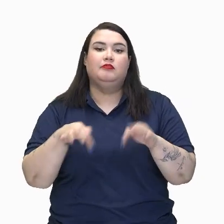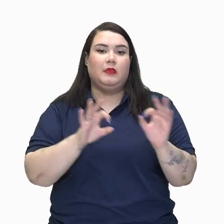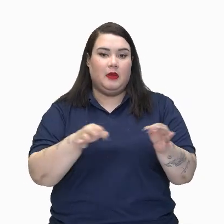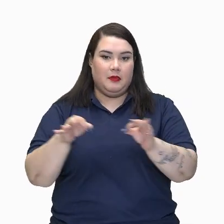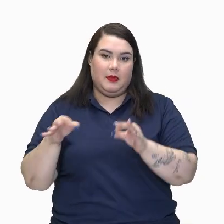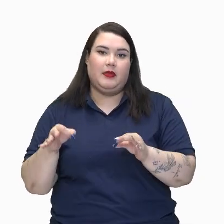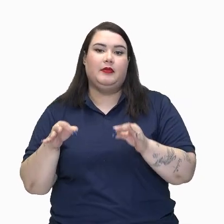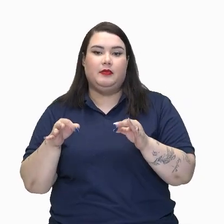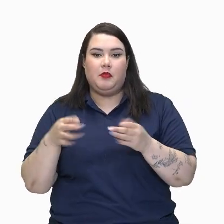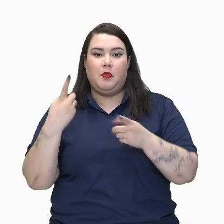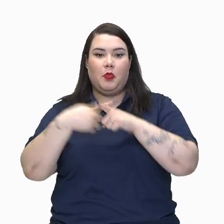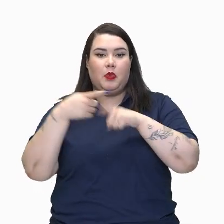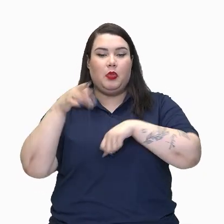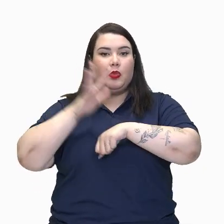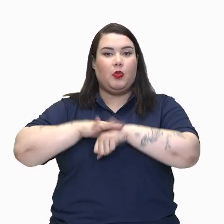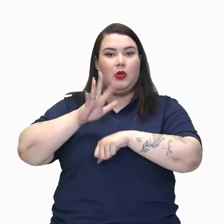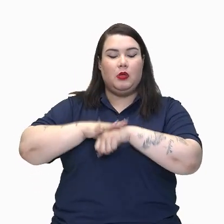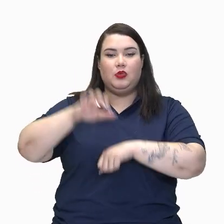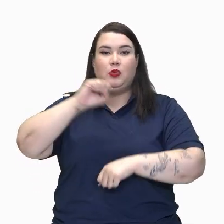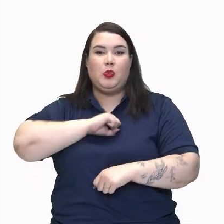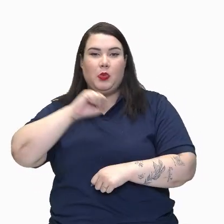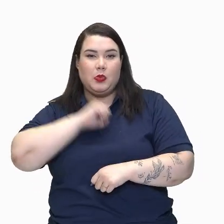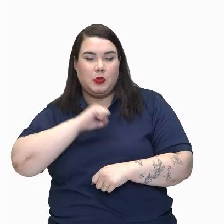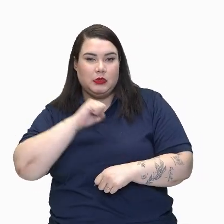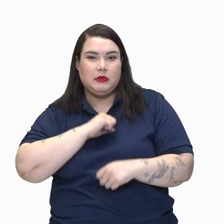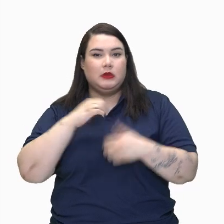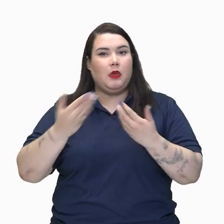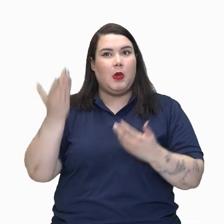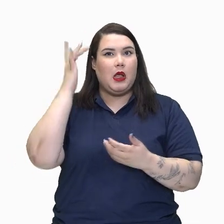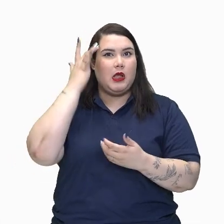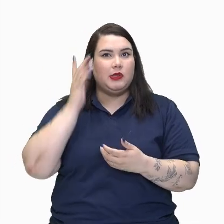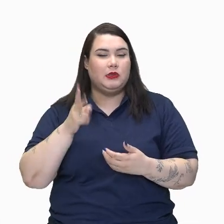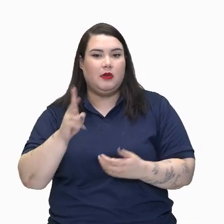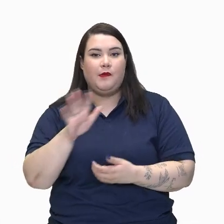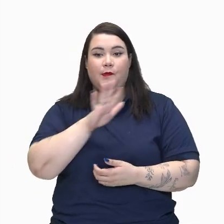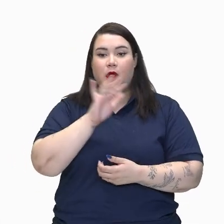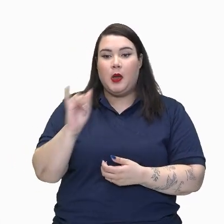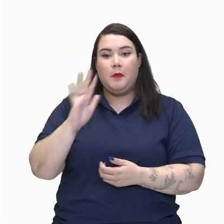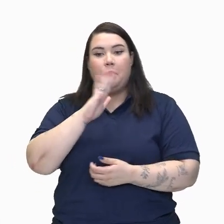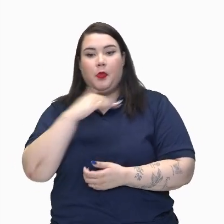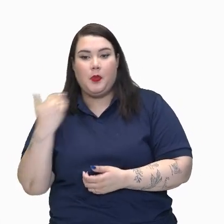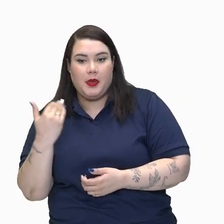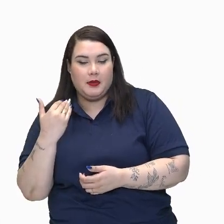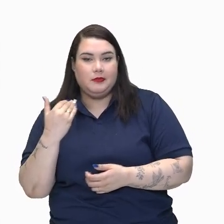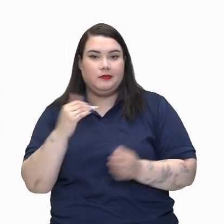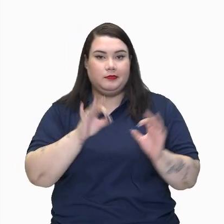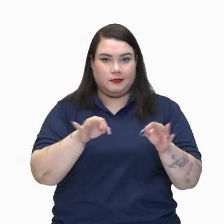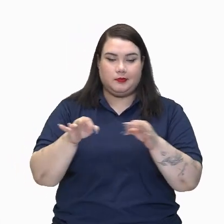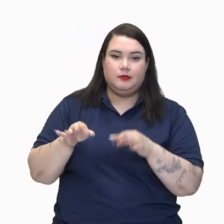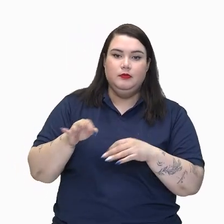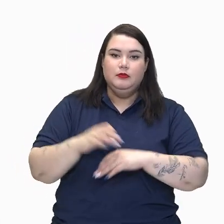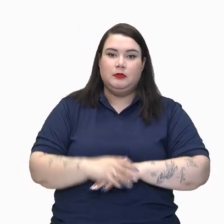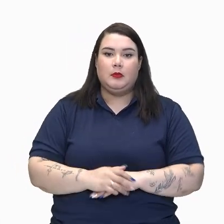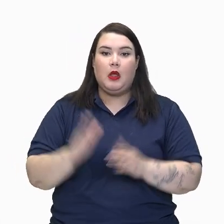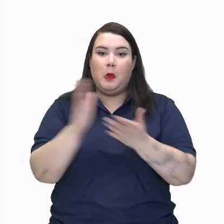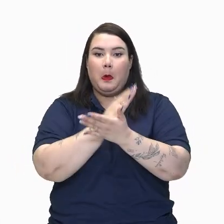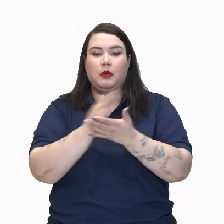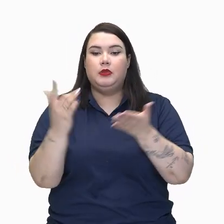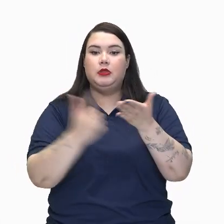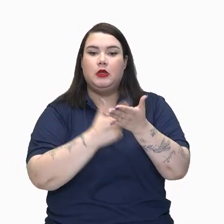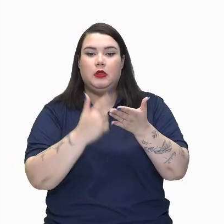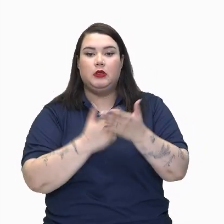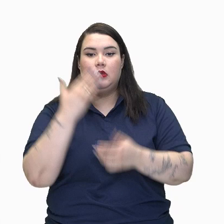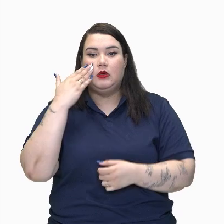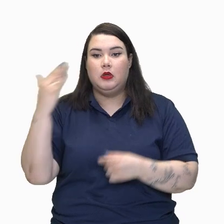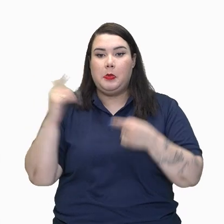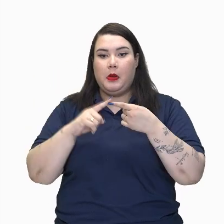de tuberculoso. Ele achava o tempo todo que faleceria, não é verdade? Algumas obras, a gente tem aí A Cinza